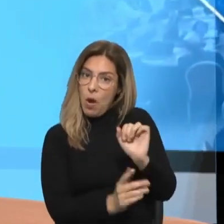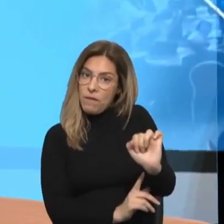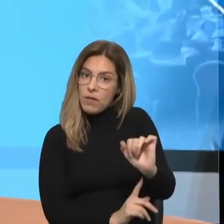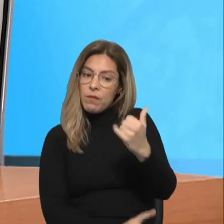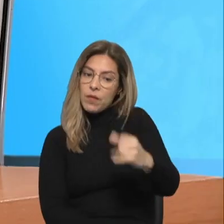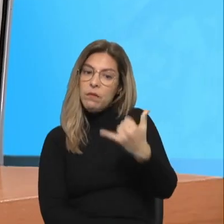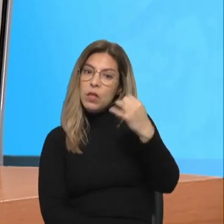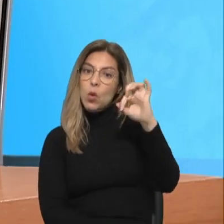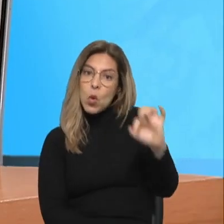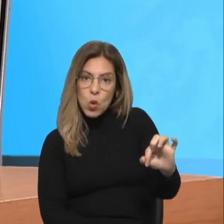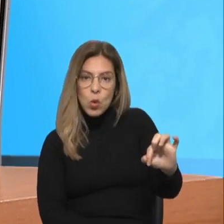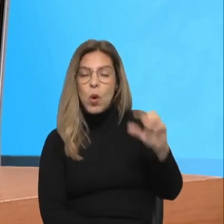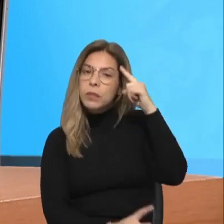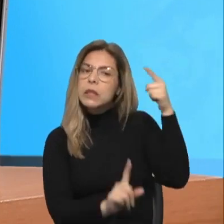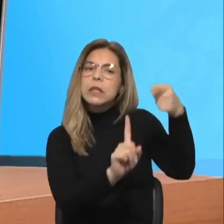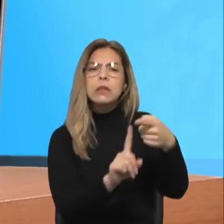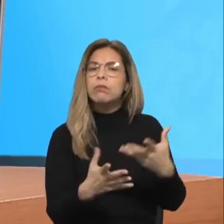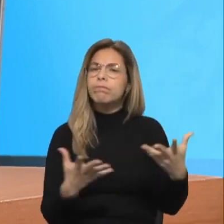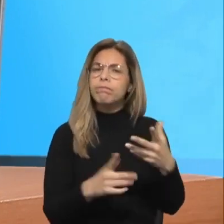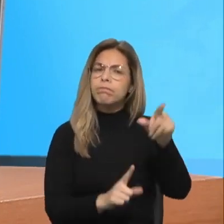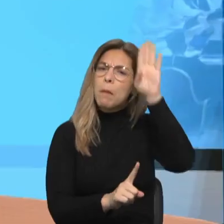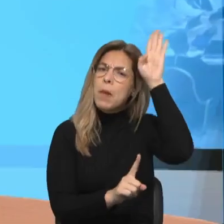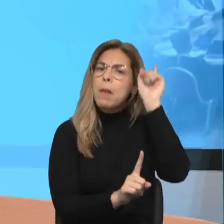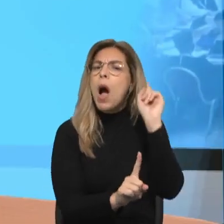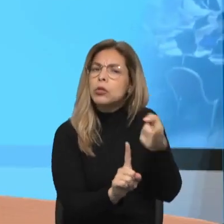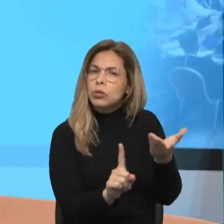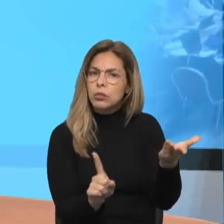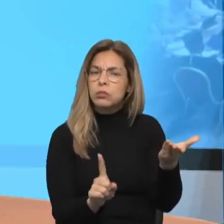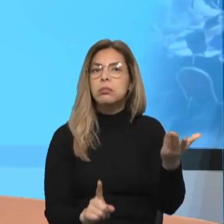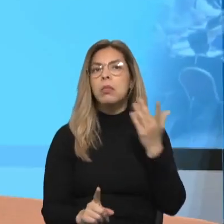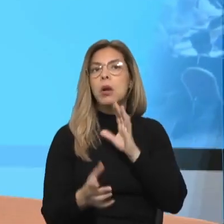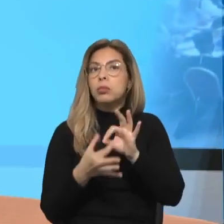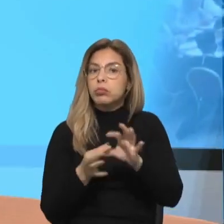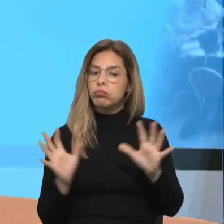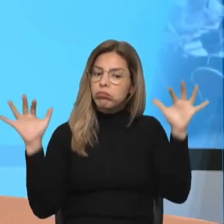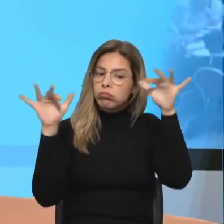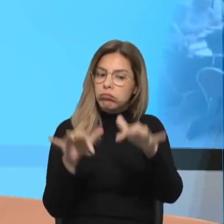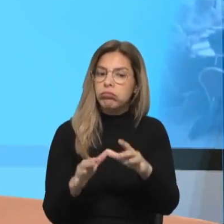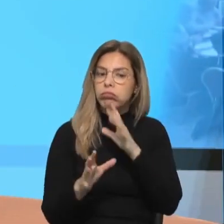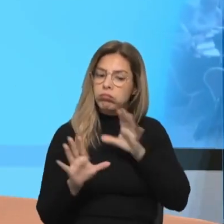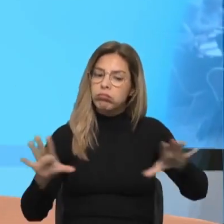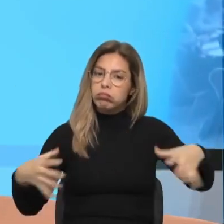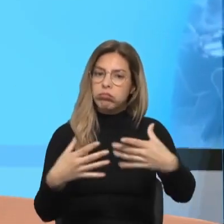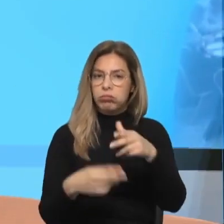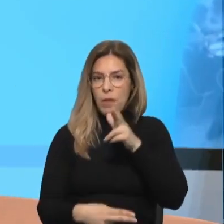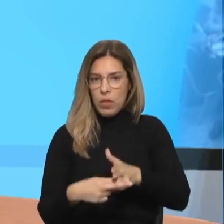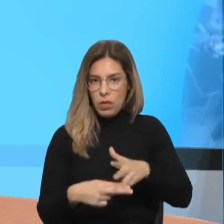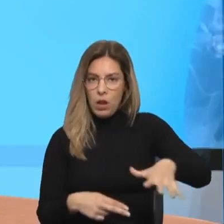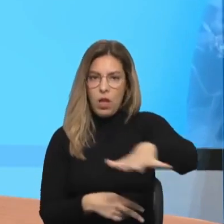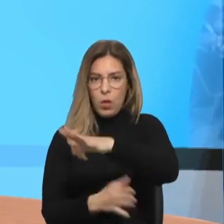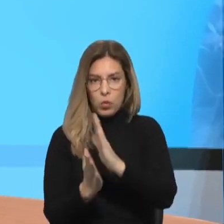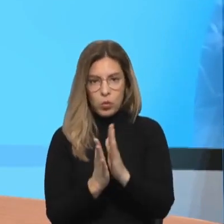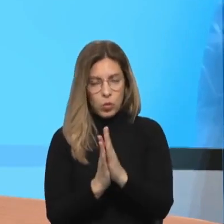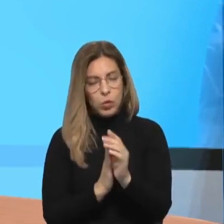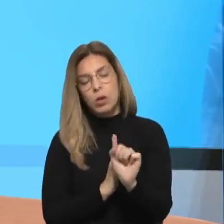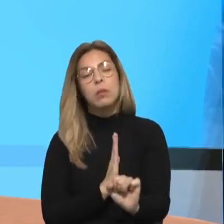Qual terá sido o propósito do Papa Francisco, enfim, da Comissão Sinodal no Vaticano, deixando-nos já aqui um programa